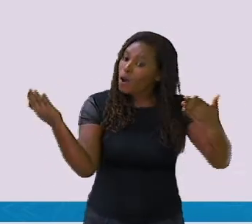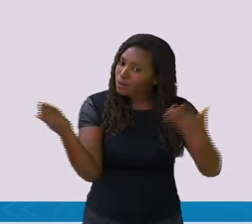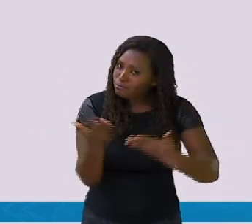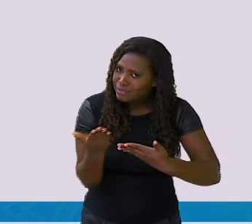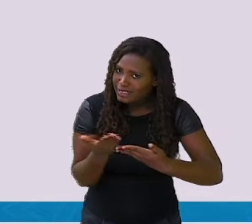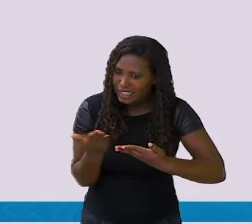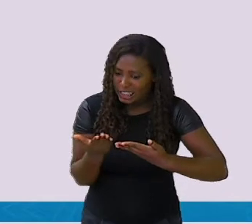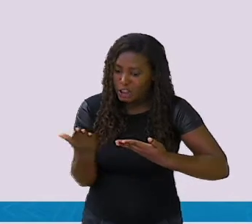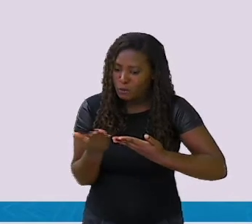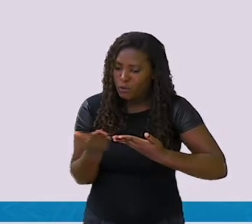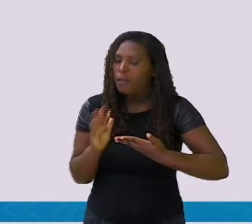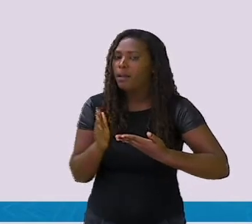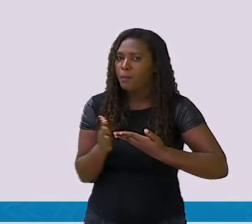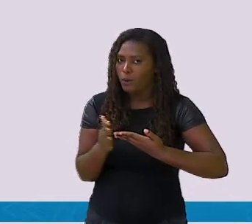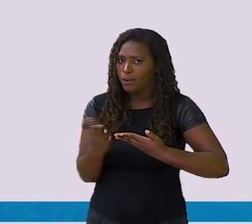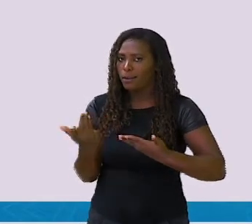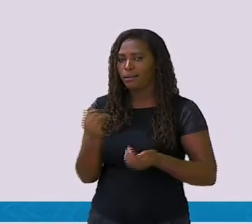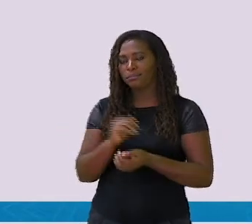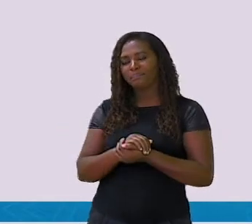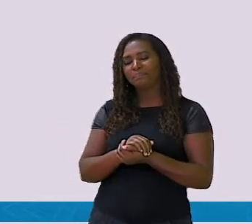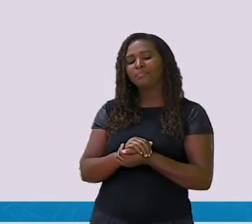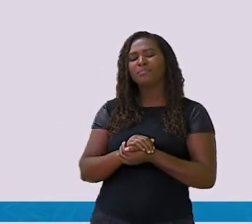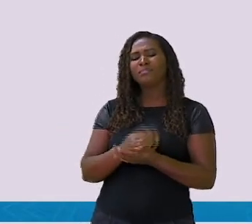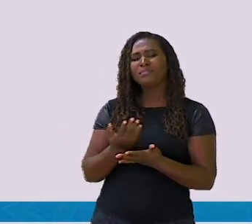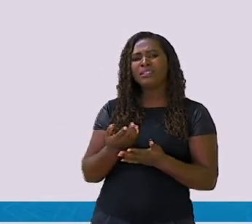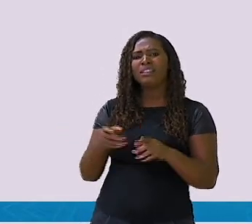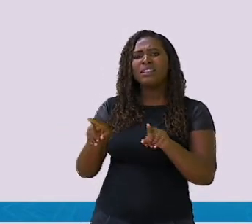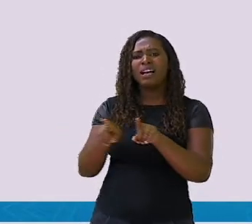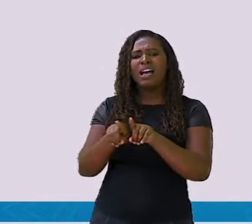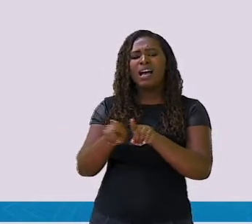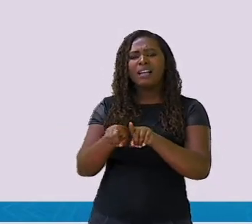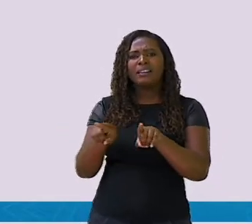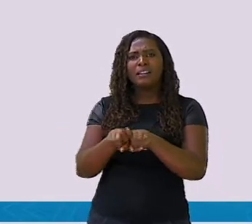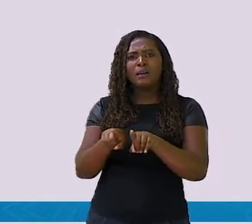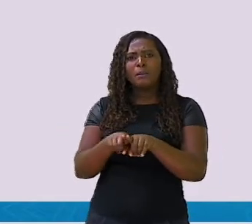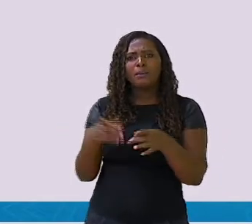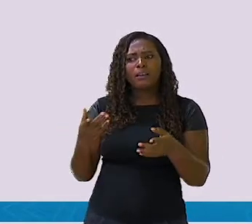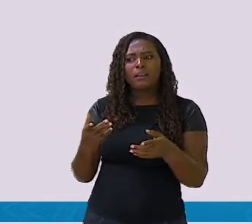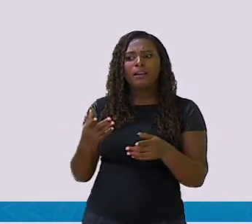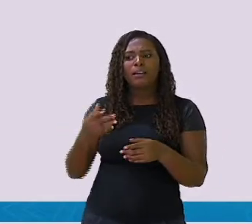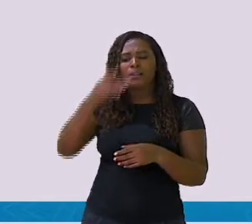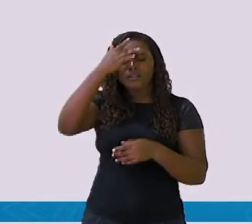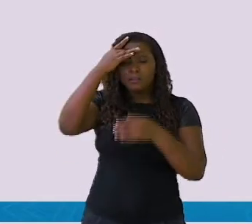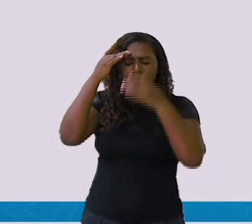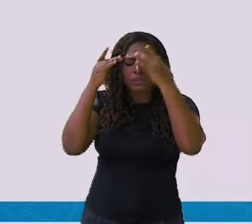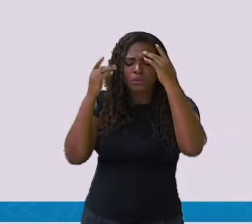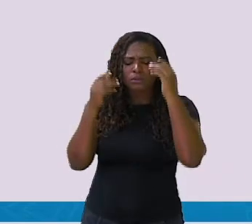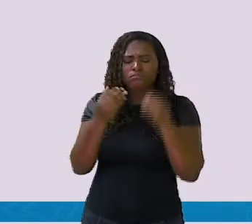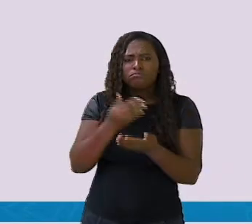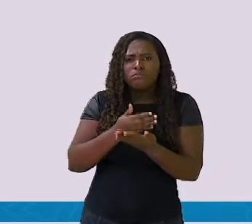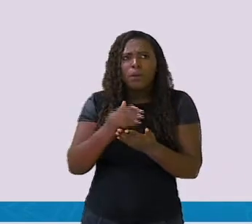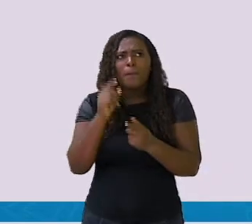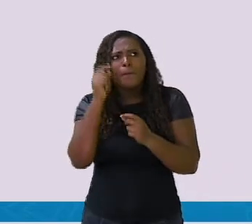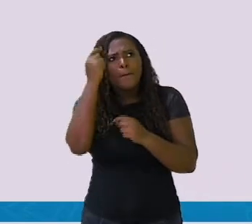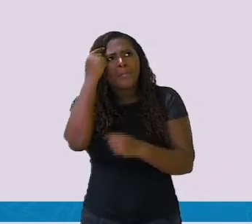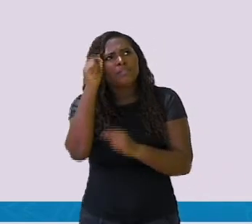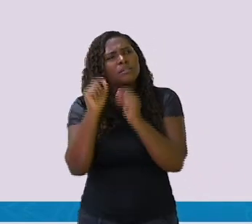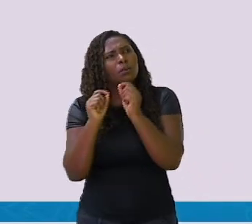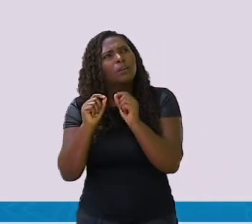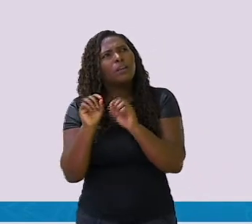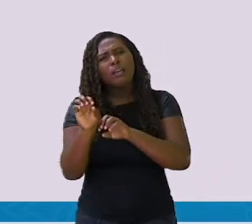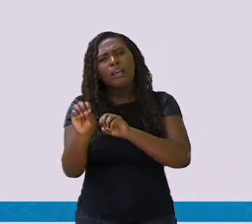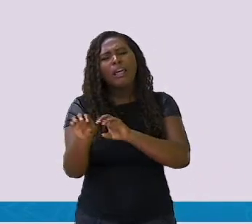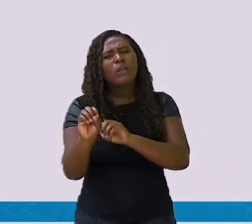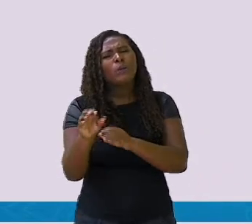abriu porta para as novas reflexões. Então, as pessoas começaram a questionar e a pensar um pouco mais sobre a educação,